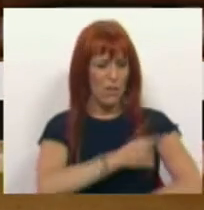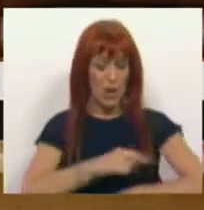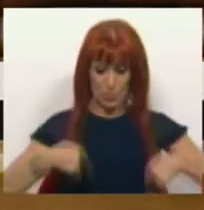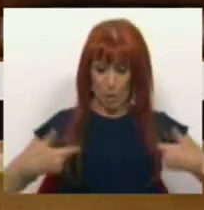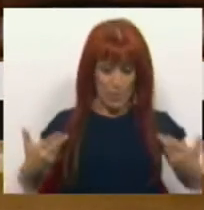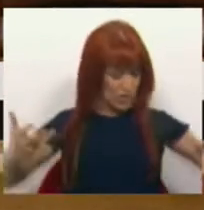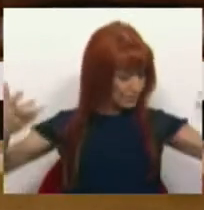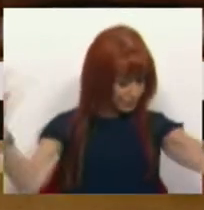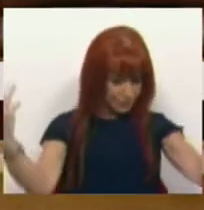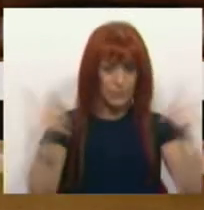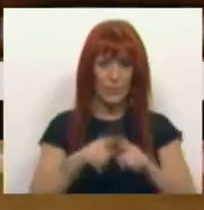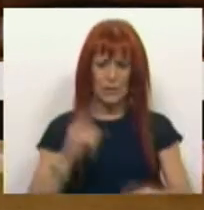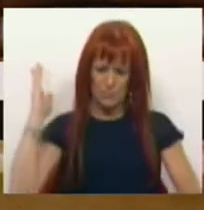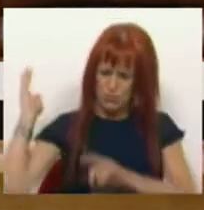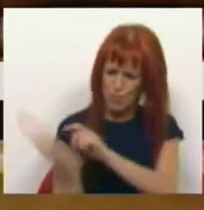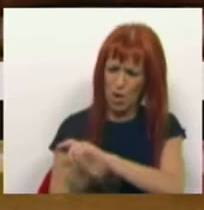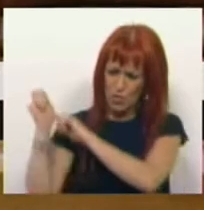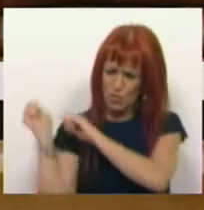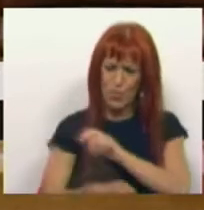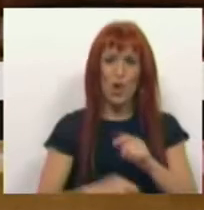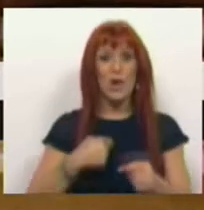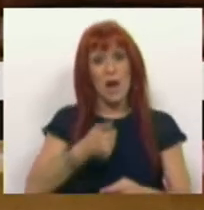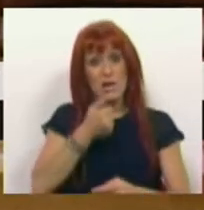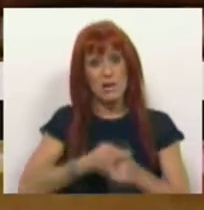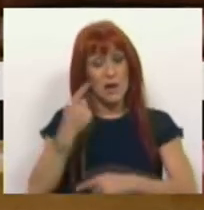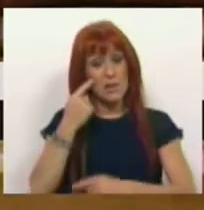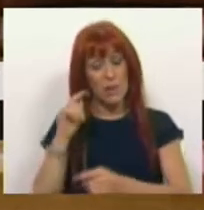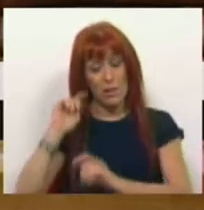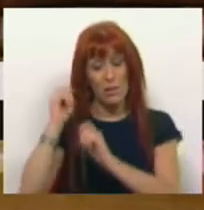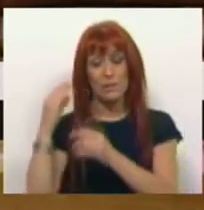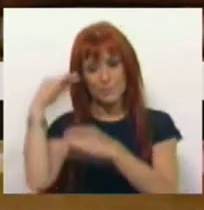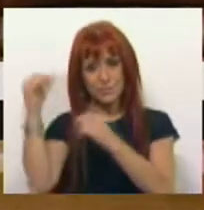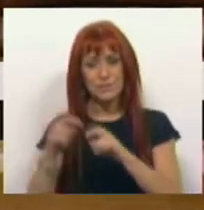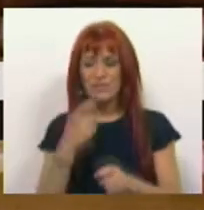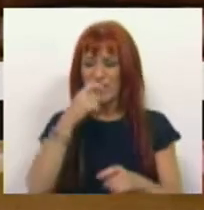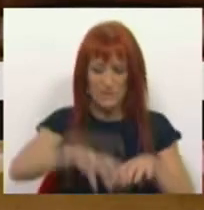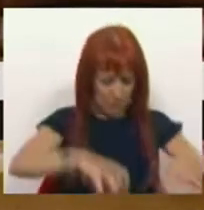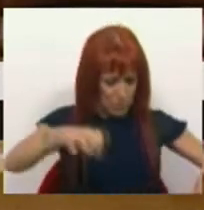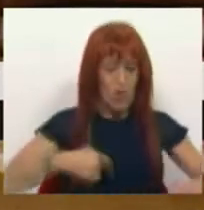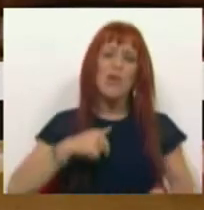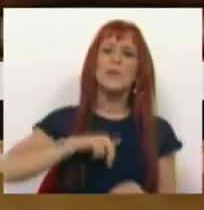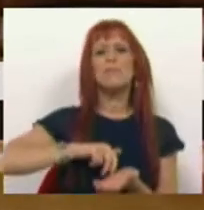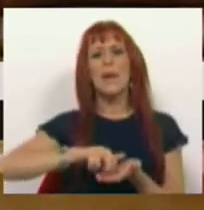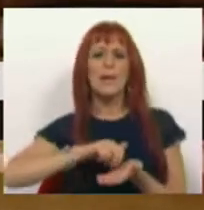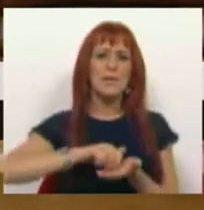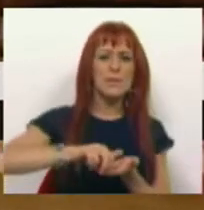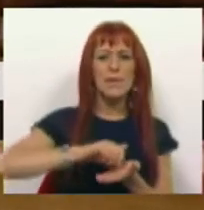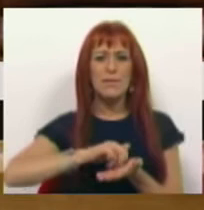seus braços e com golpes que só a experiência ensinam, nas pedras da calçada que nós pisamos todos os